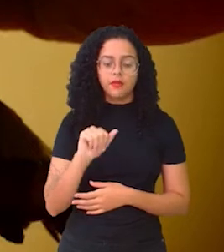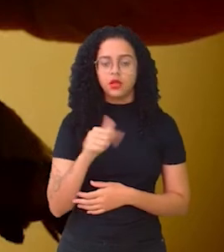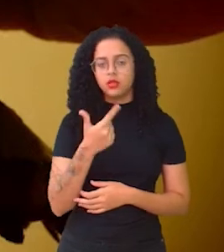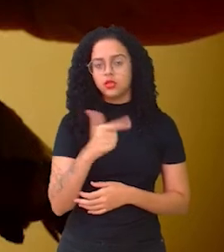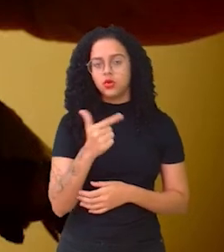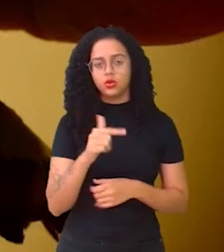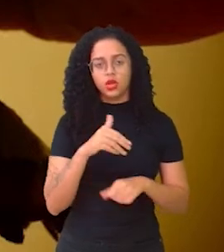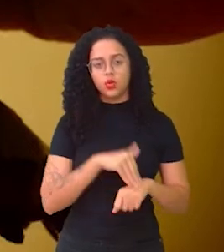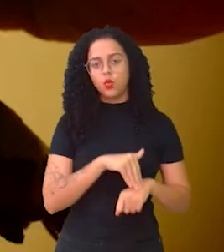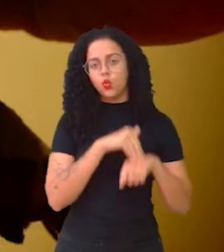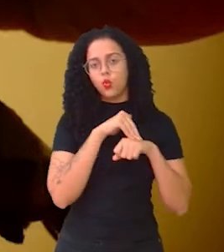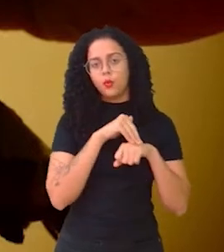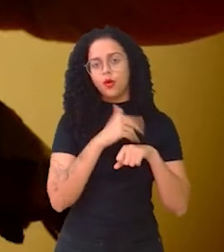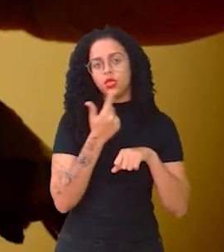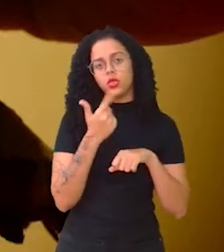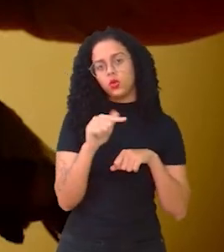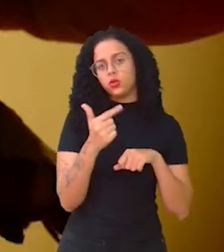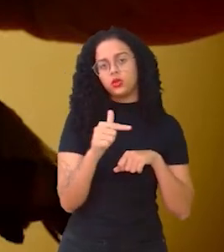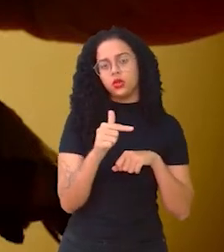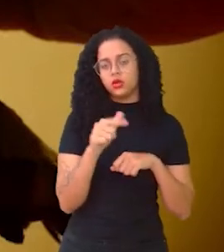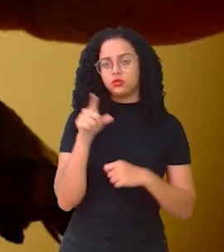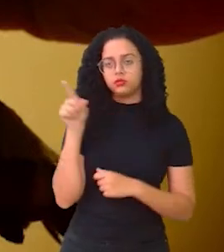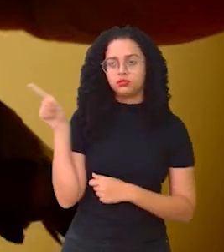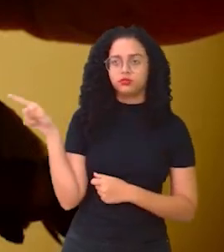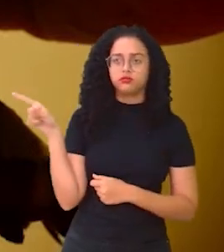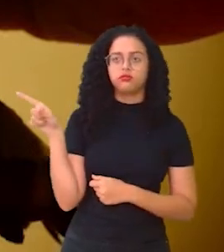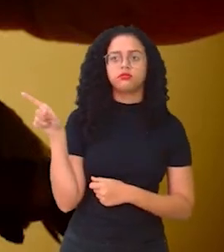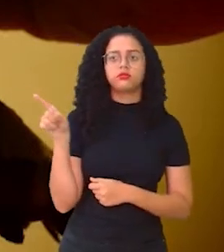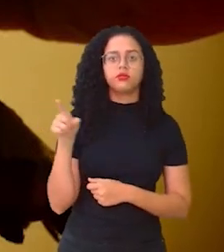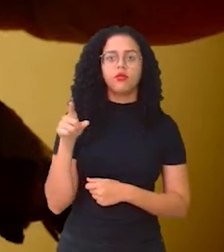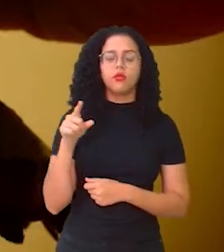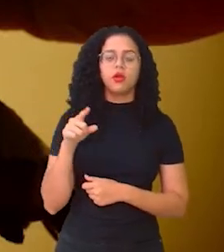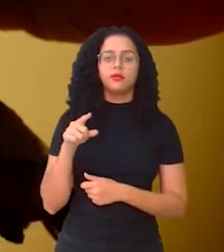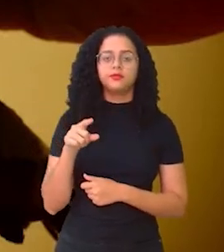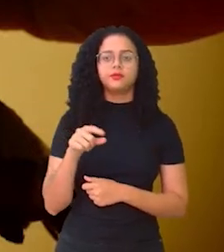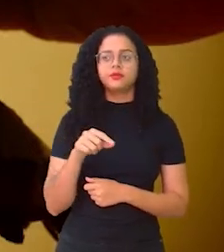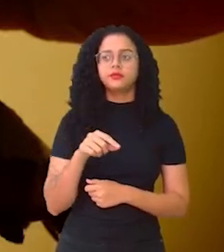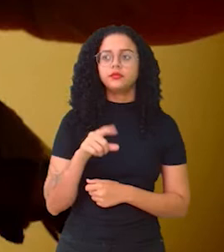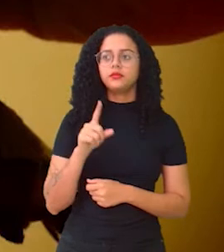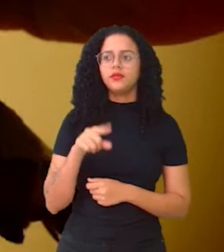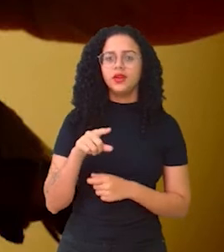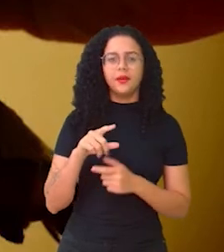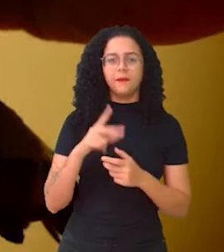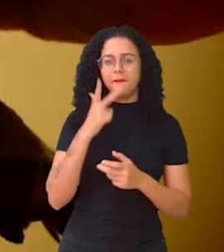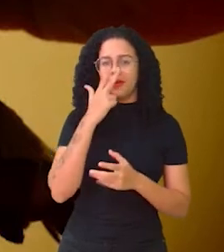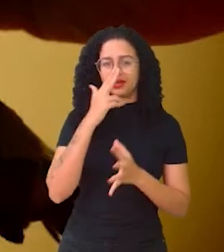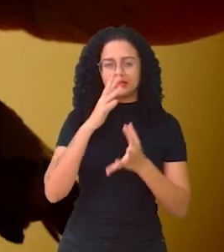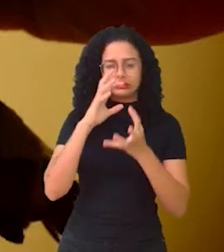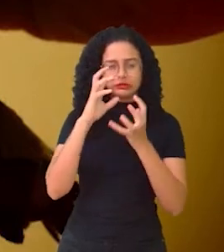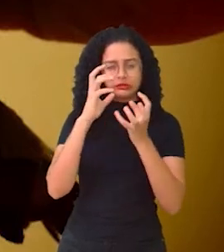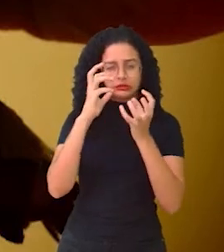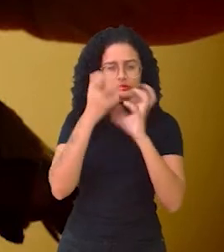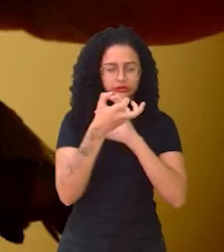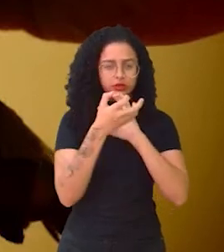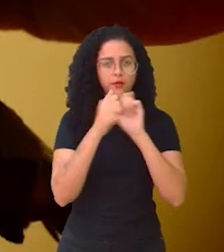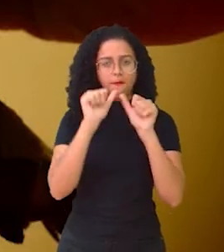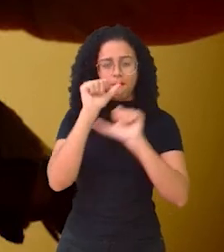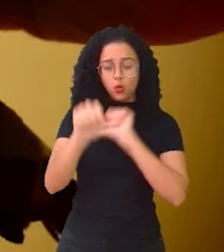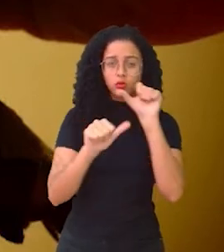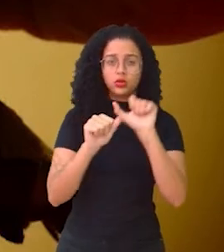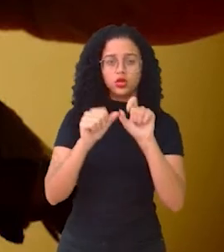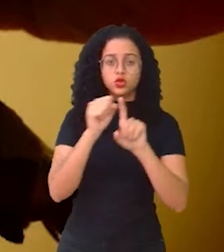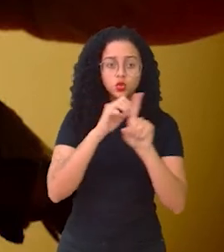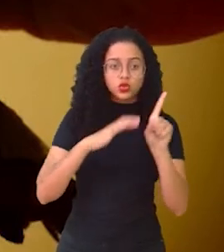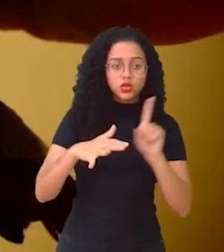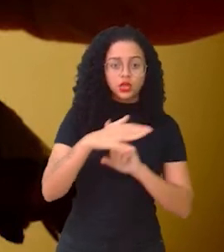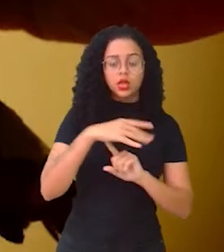minha gente. Isso aí é algo que é uma distorção da visão que a